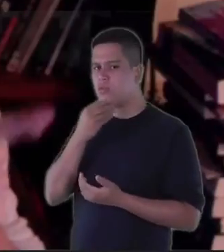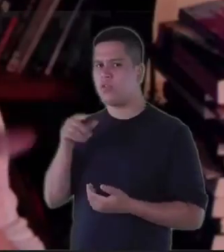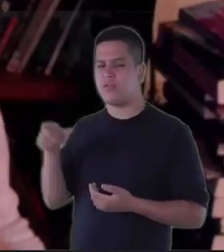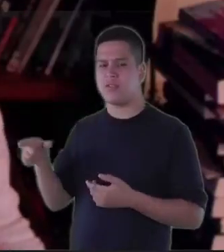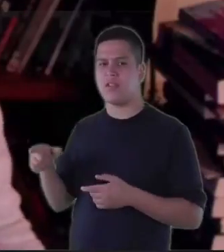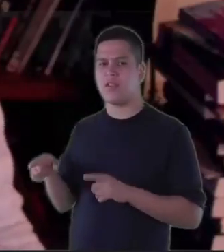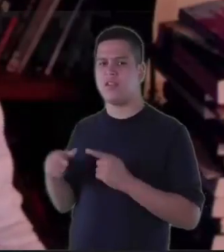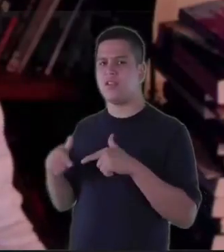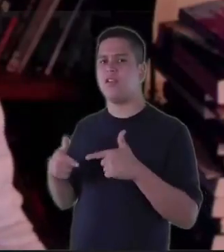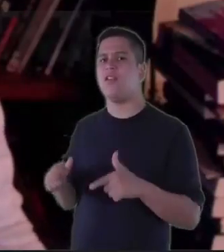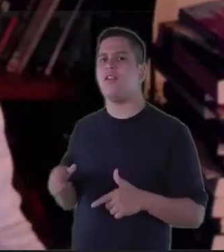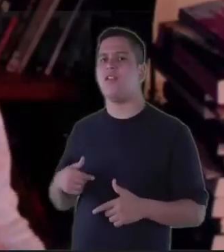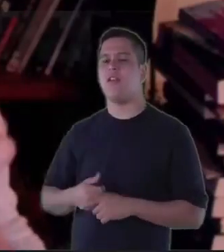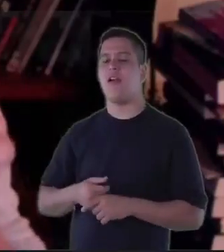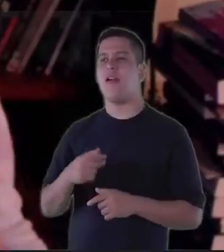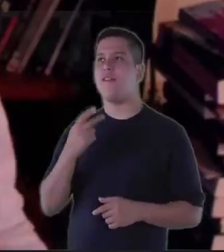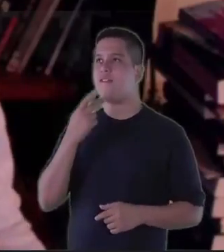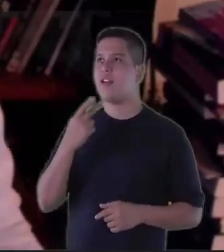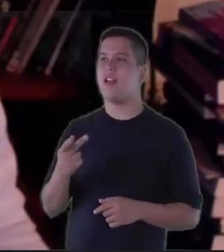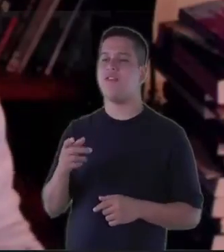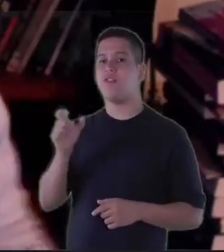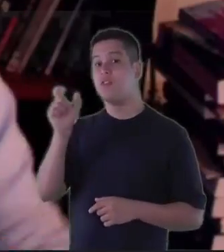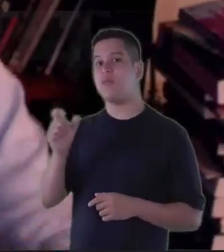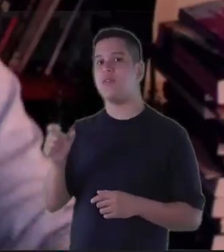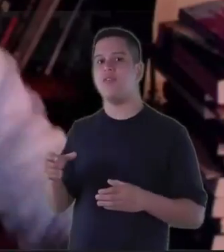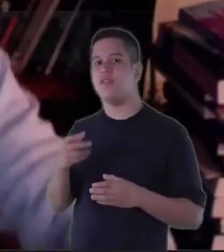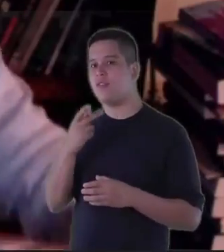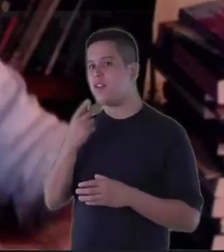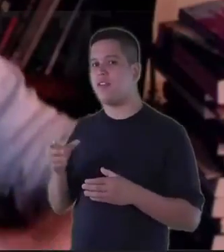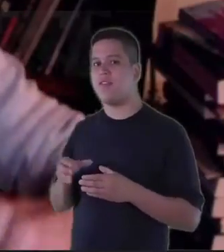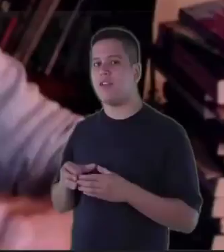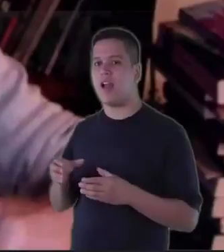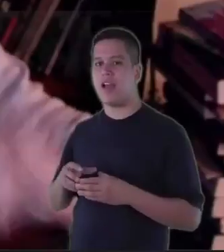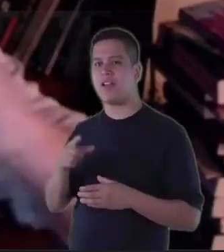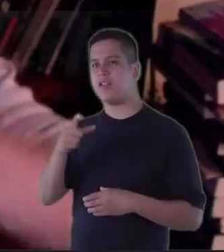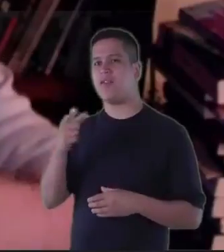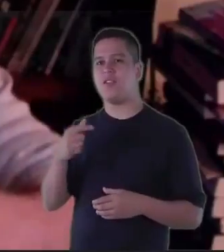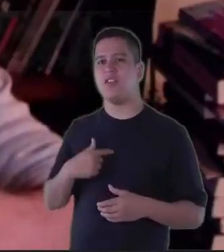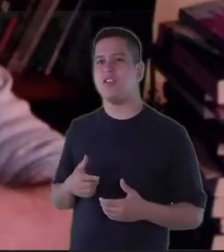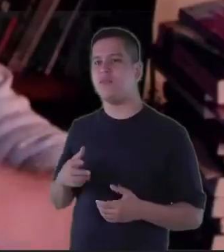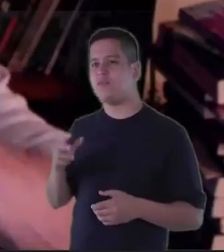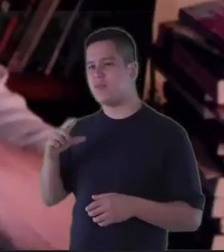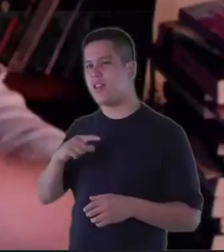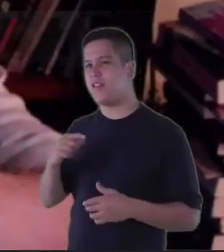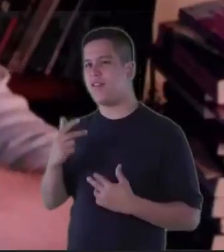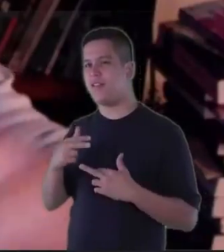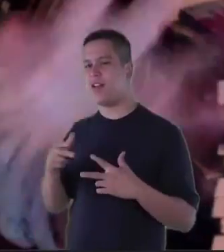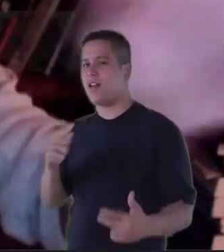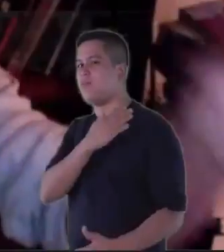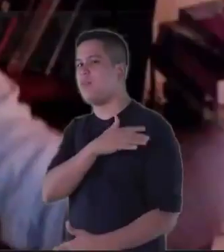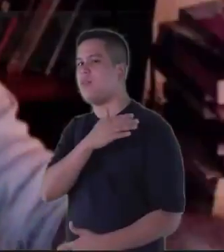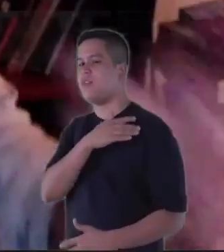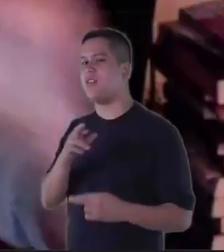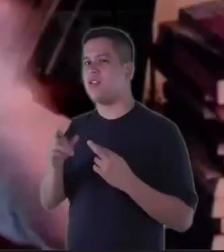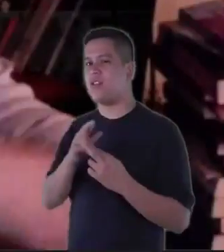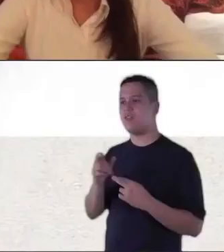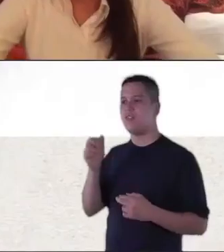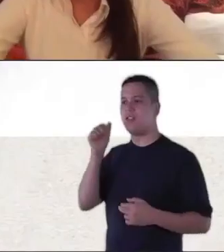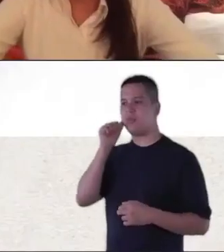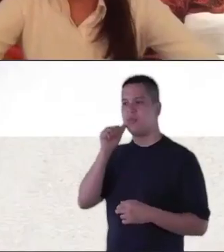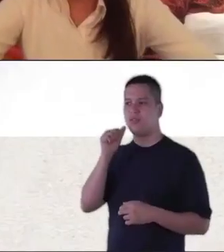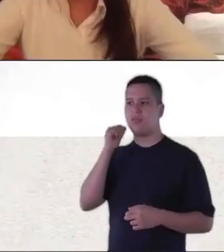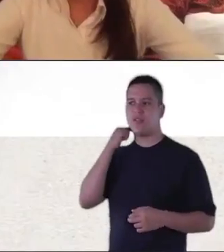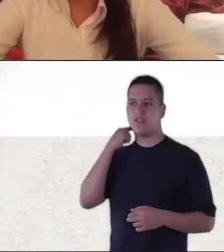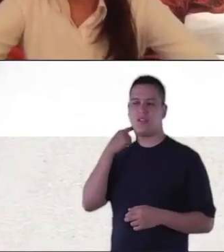grupo hoje, dizendo que eu sou machista, só para Ele estava brincando, óbvio. Ele estava brincando porque ele é corintiano e eu